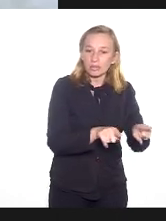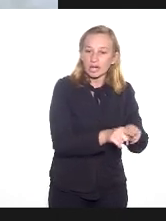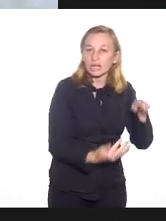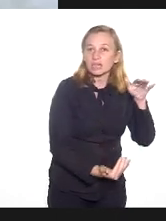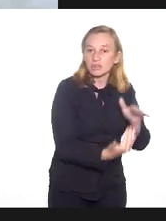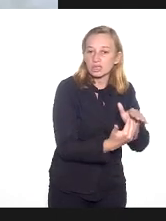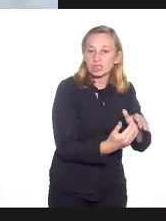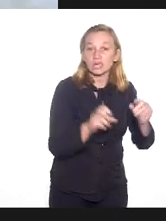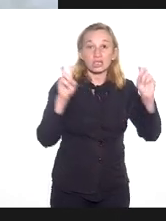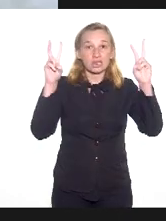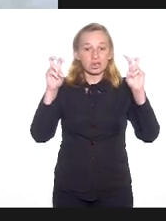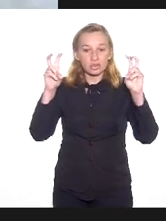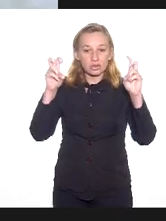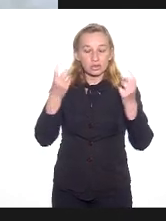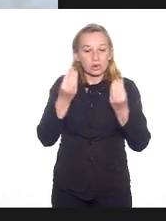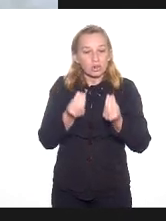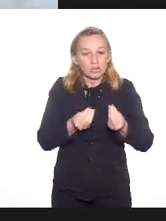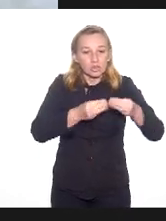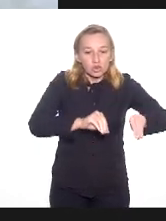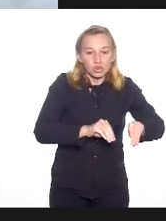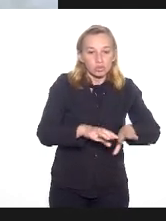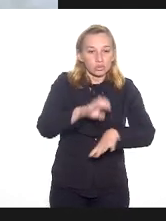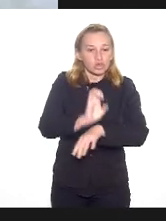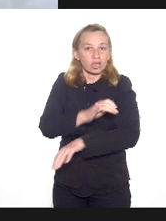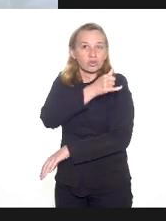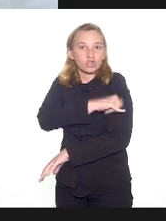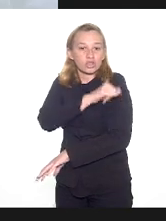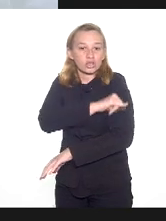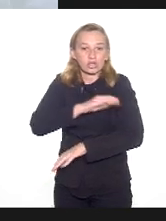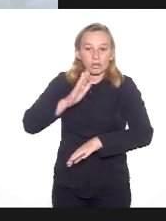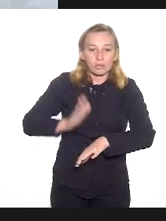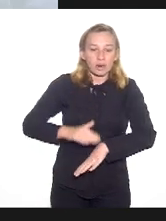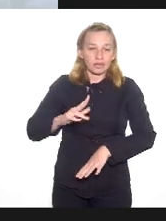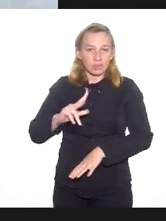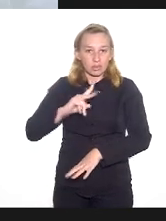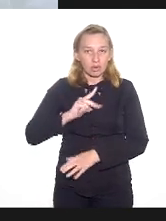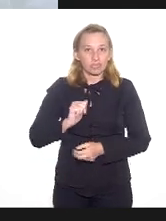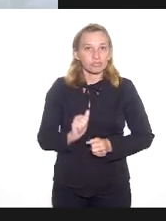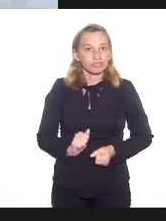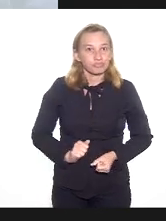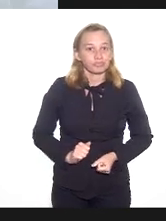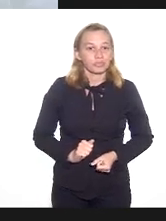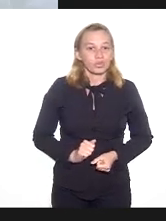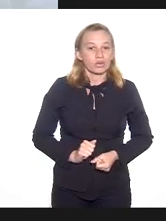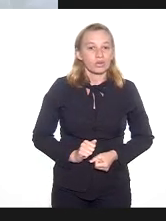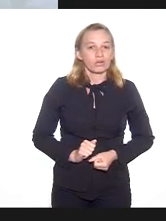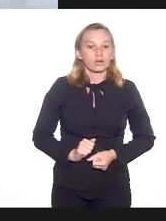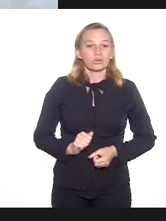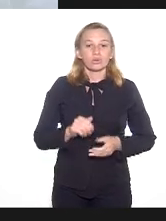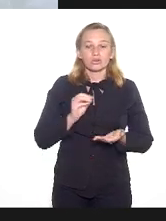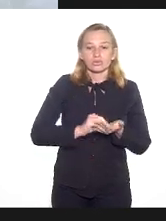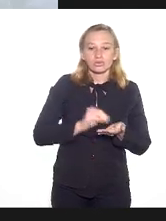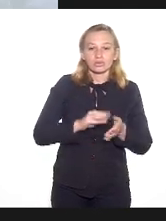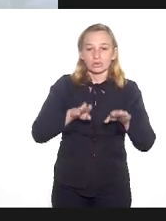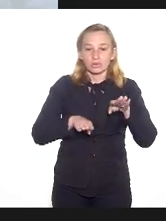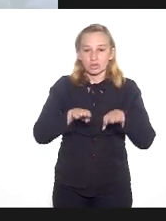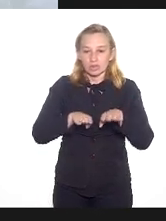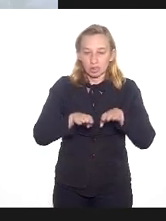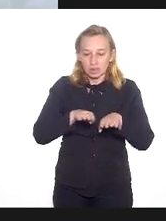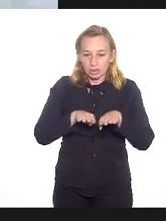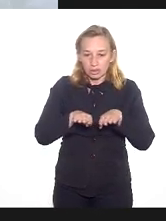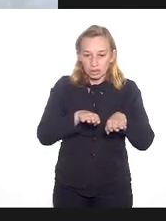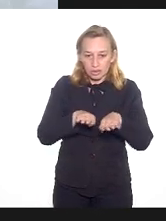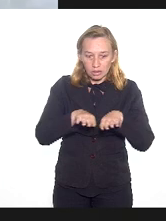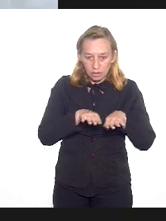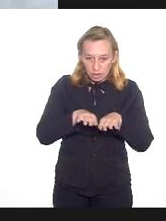esta questão atinge o estado do Rio de Janeiro de maneira ainda mais particular, pois seu desequilíbrio econômico e